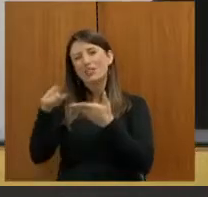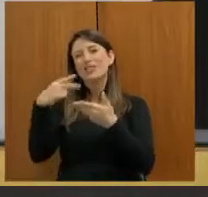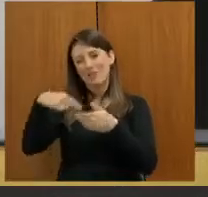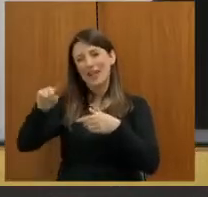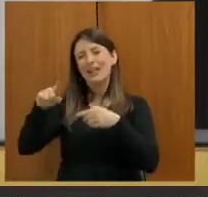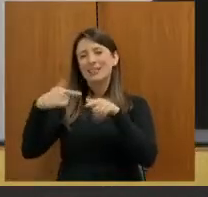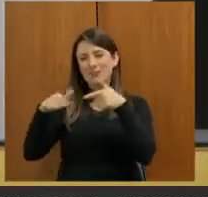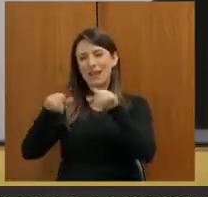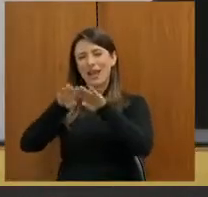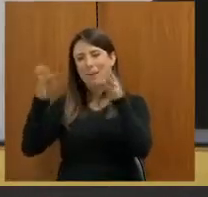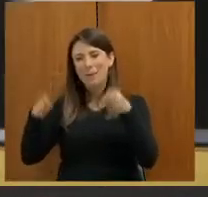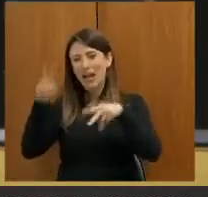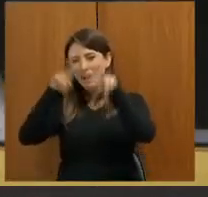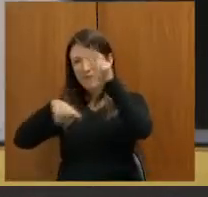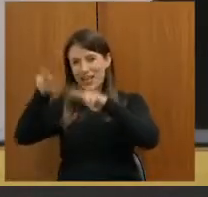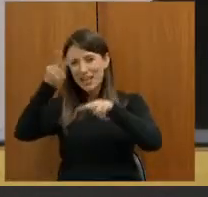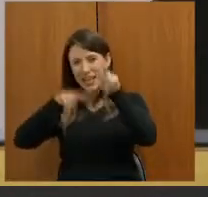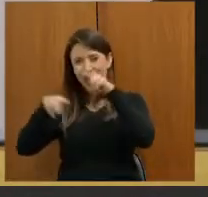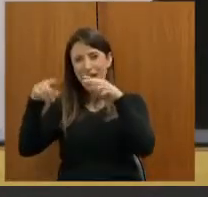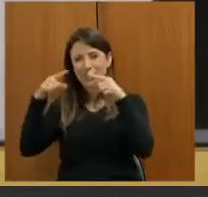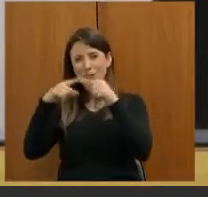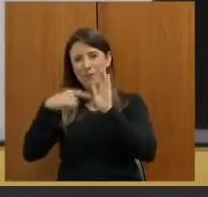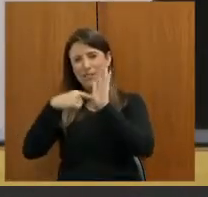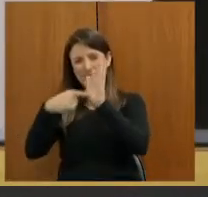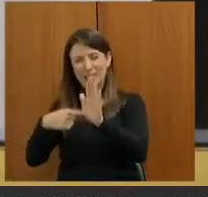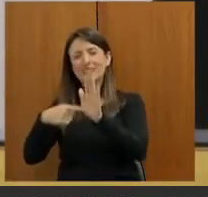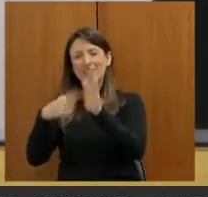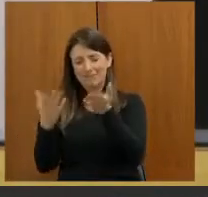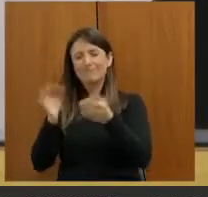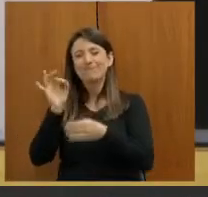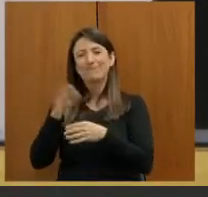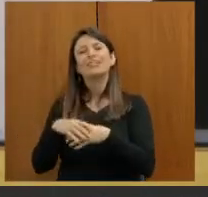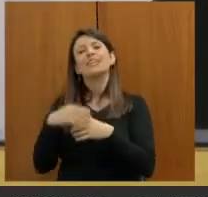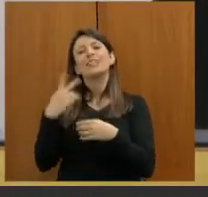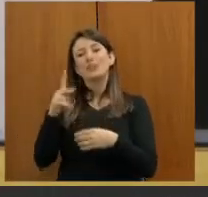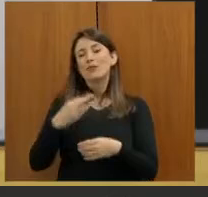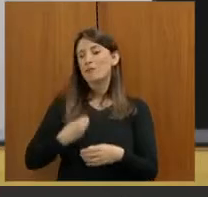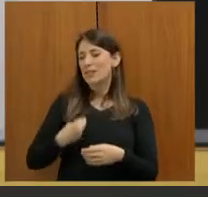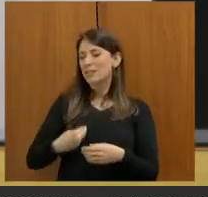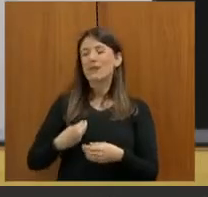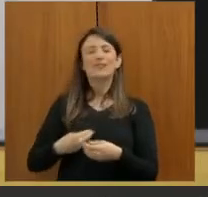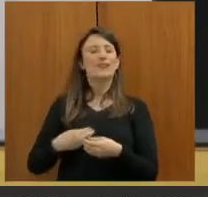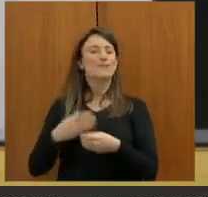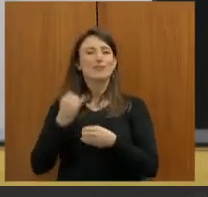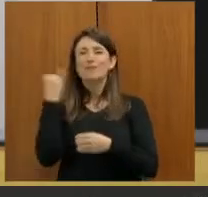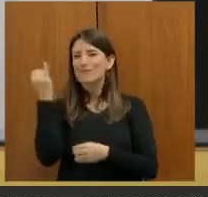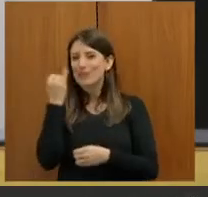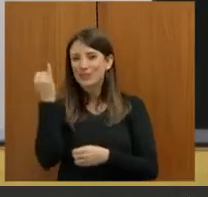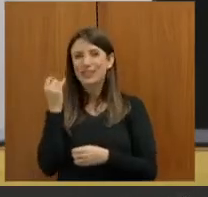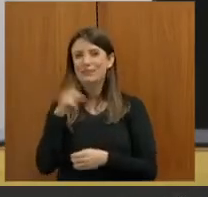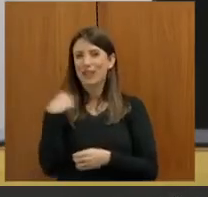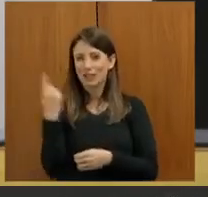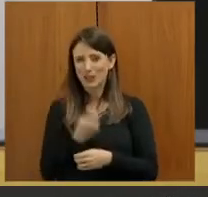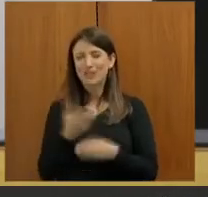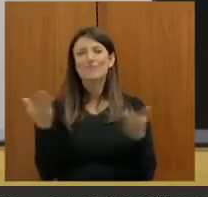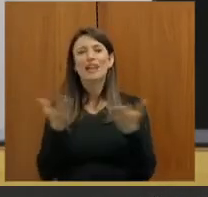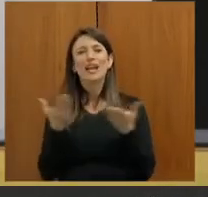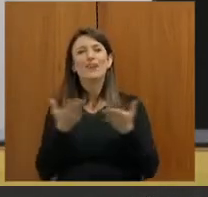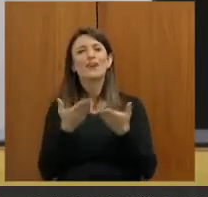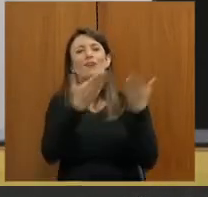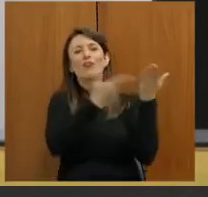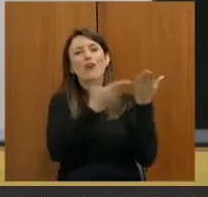sucesso lá muito obrigado sua participação é muito preciosa importante para todos nós vou convidar agora a